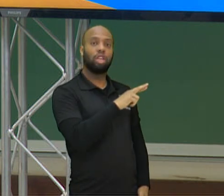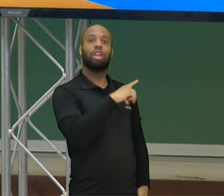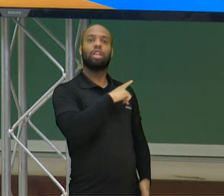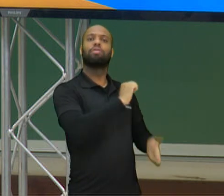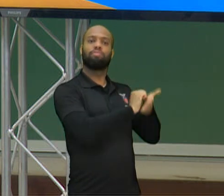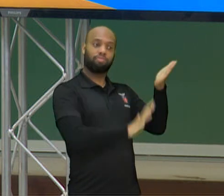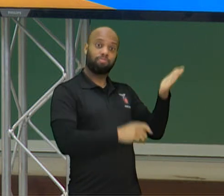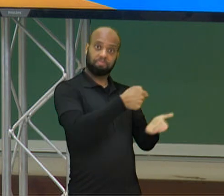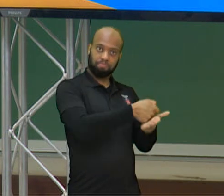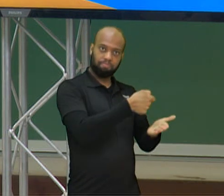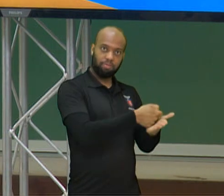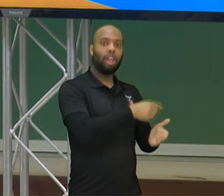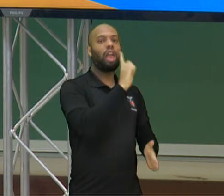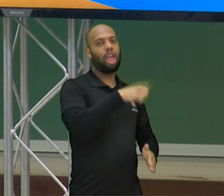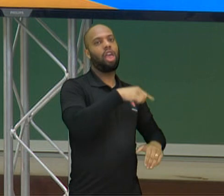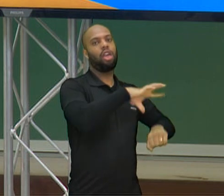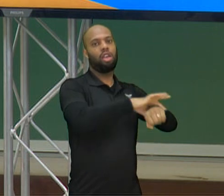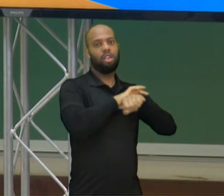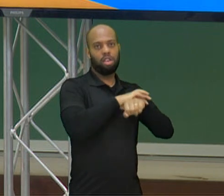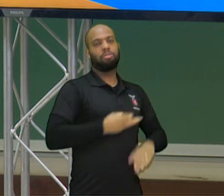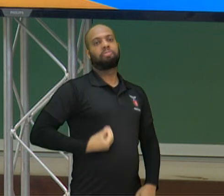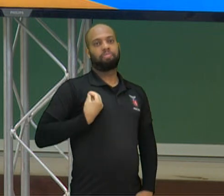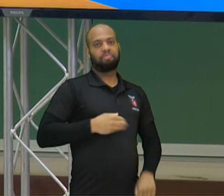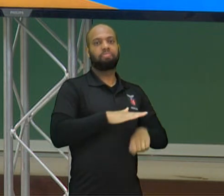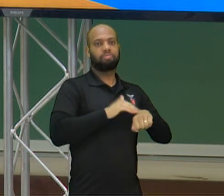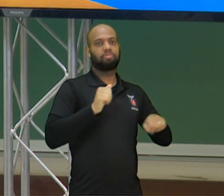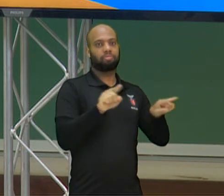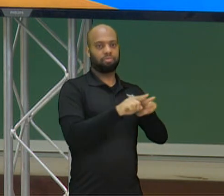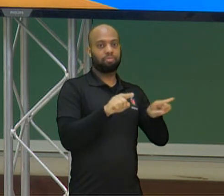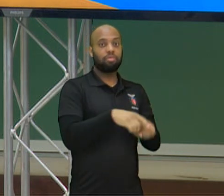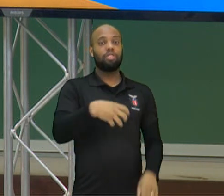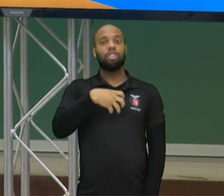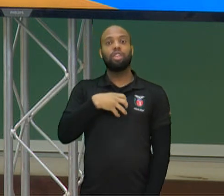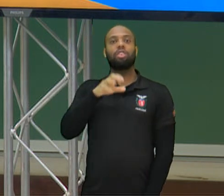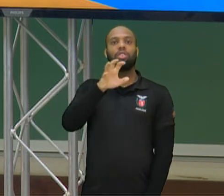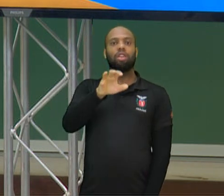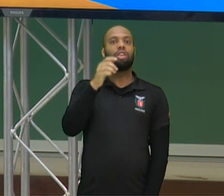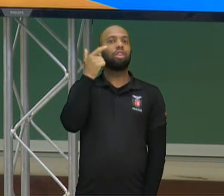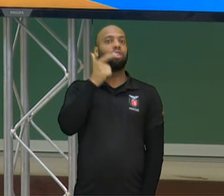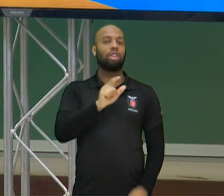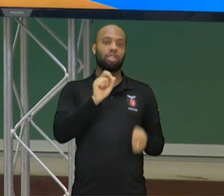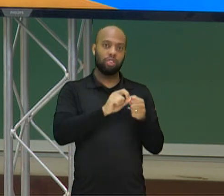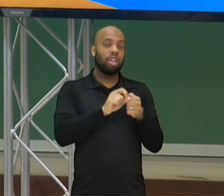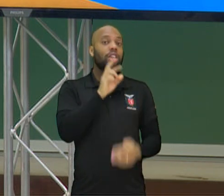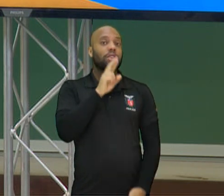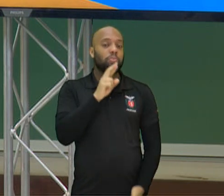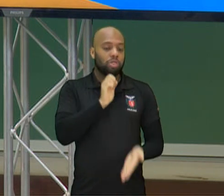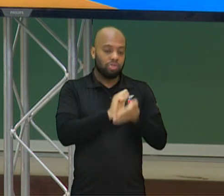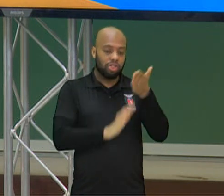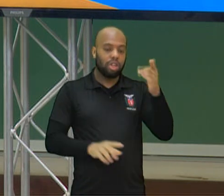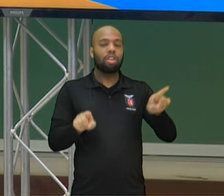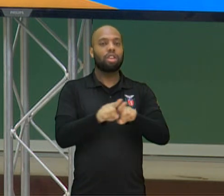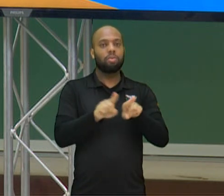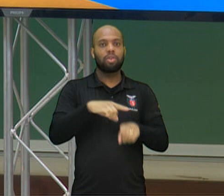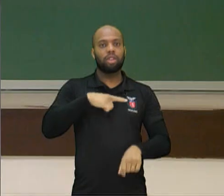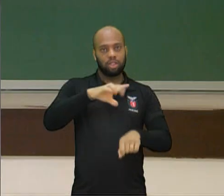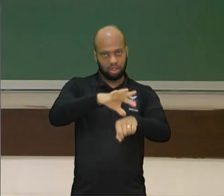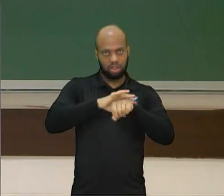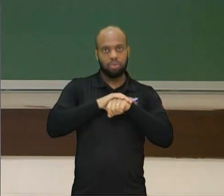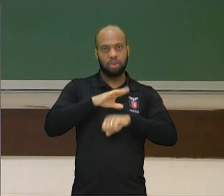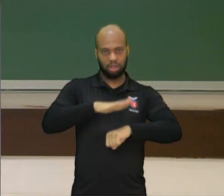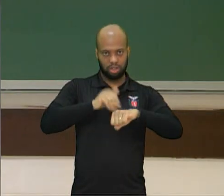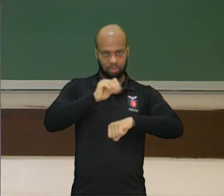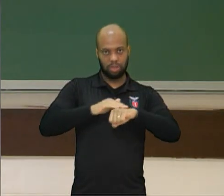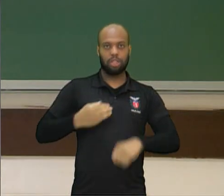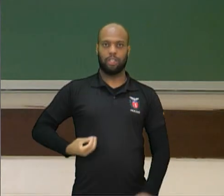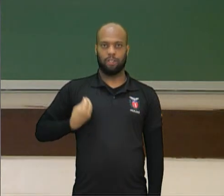atividade obrigatória, tá? Então, é desta forma que vocês estarão fazendo a atividade e registrando a presença de vocês.